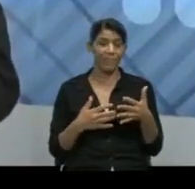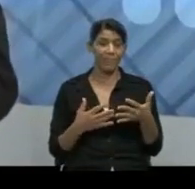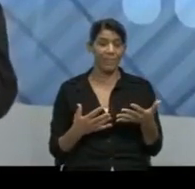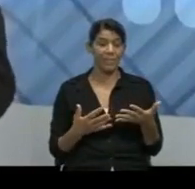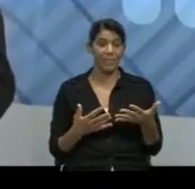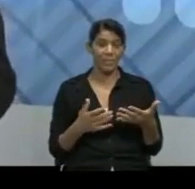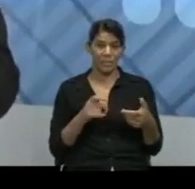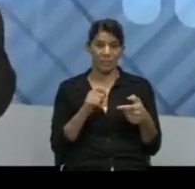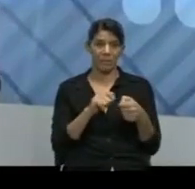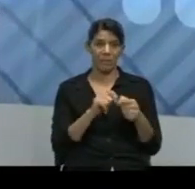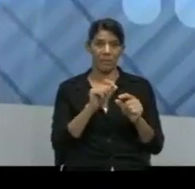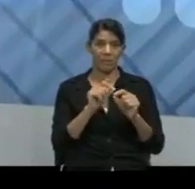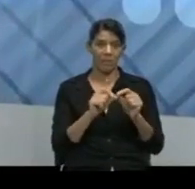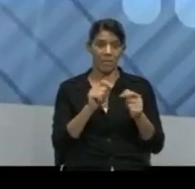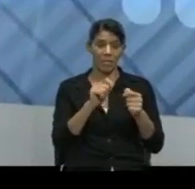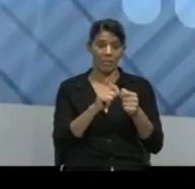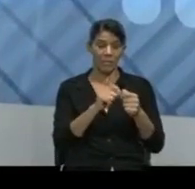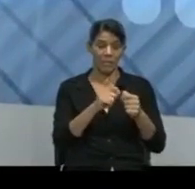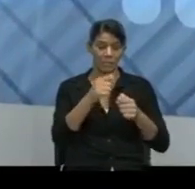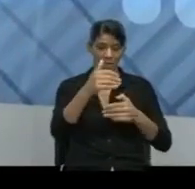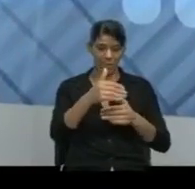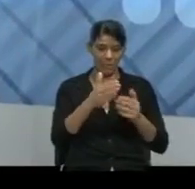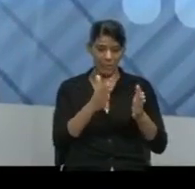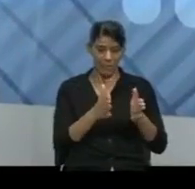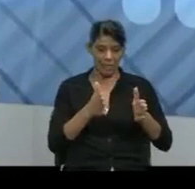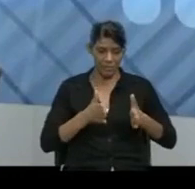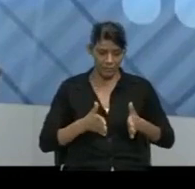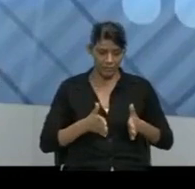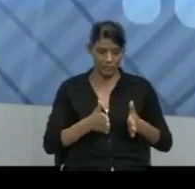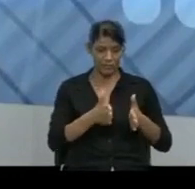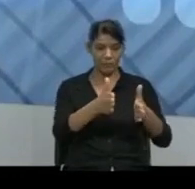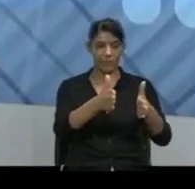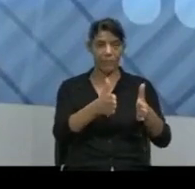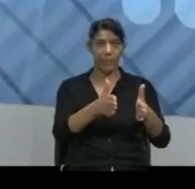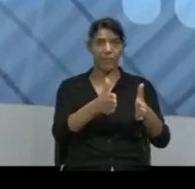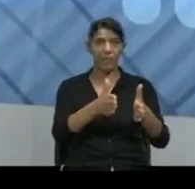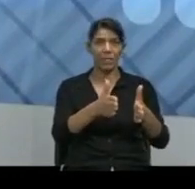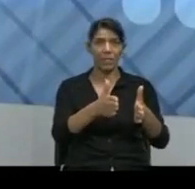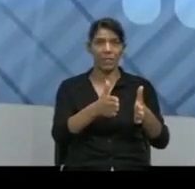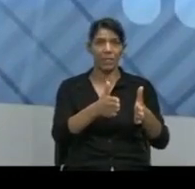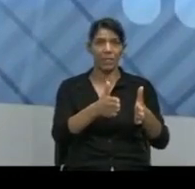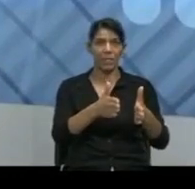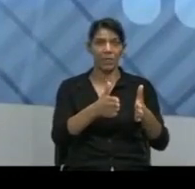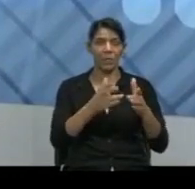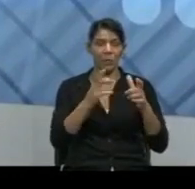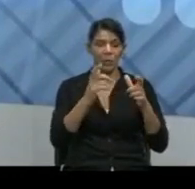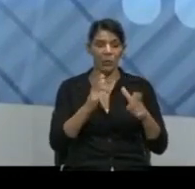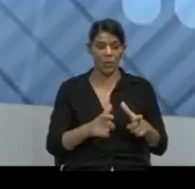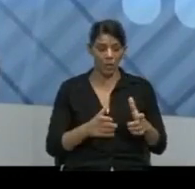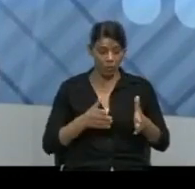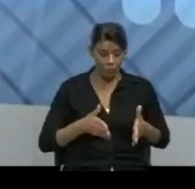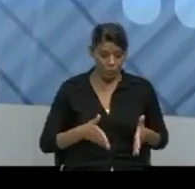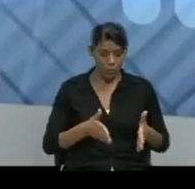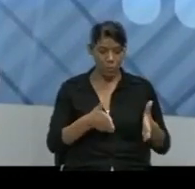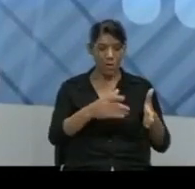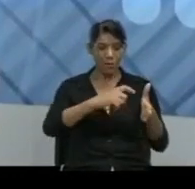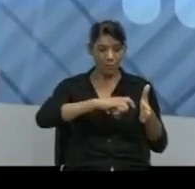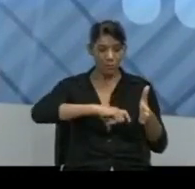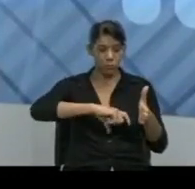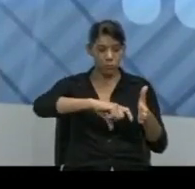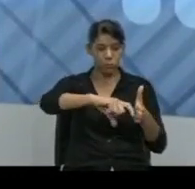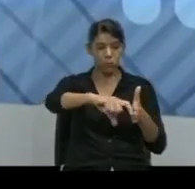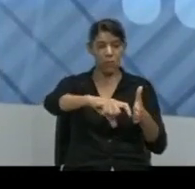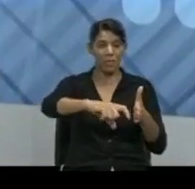que é feito? Fez a caixaria, fez o gabarito, localizou o local, abriu a vala, fez o